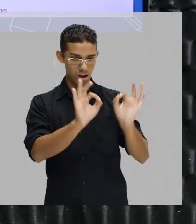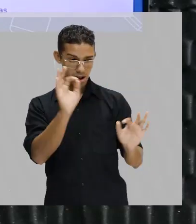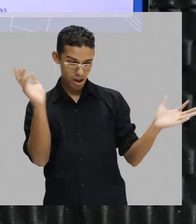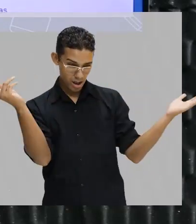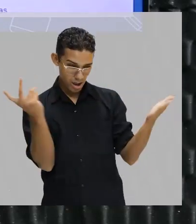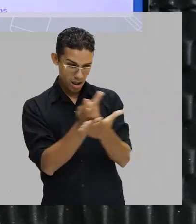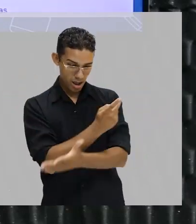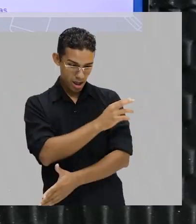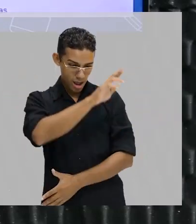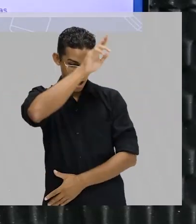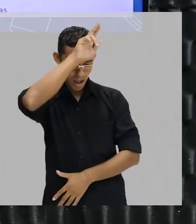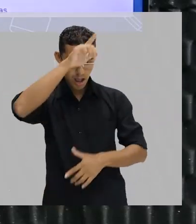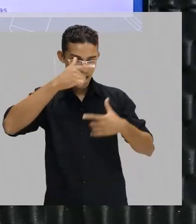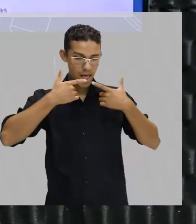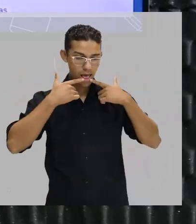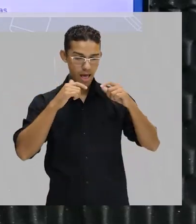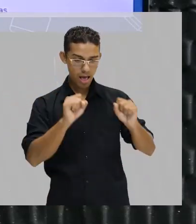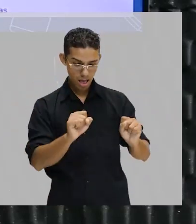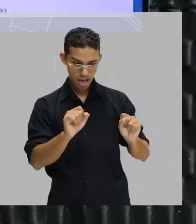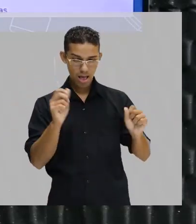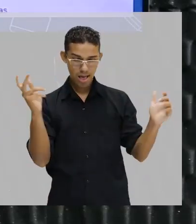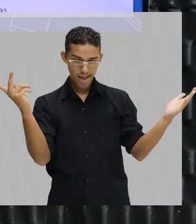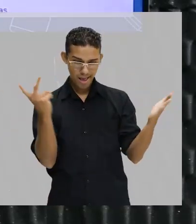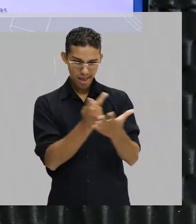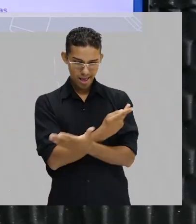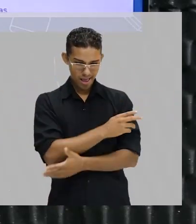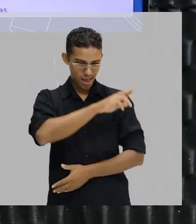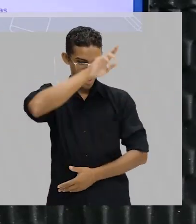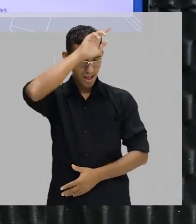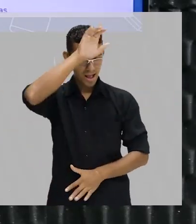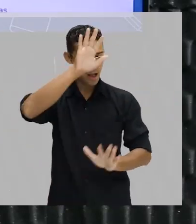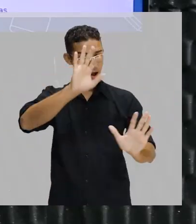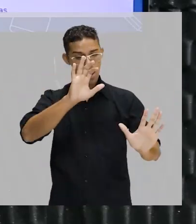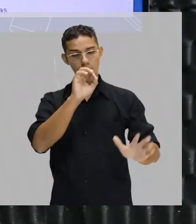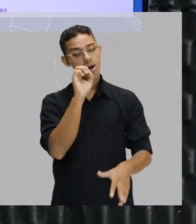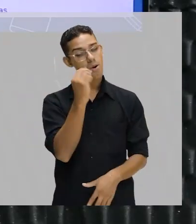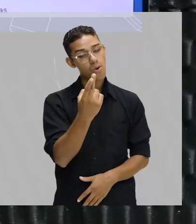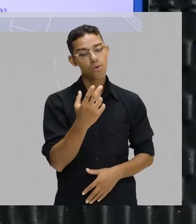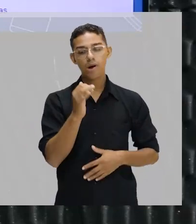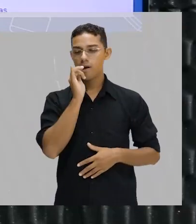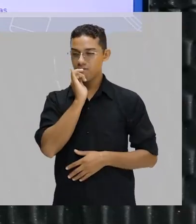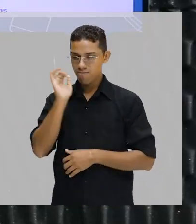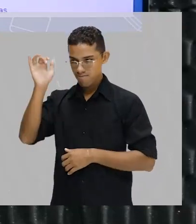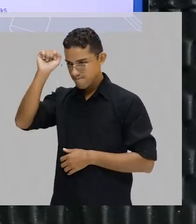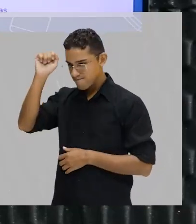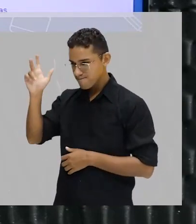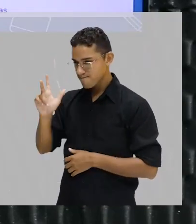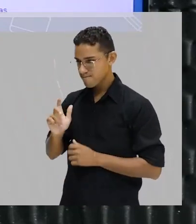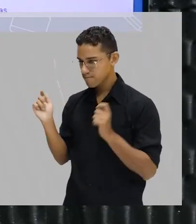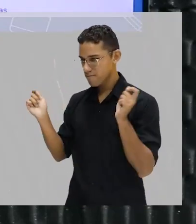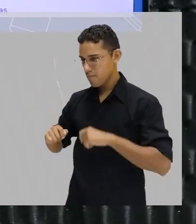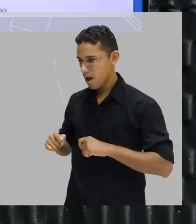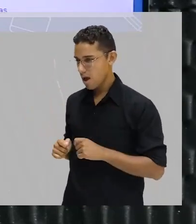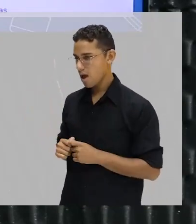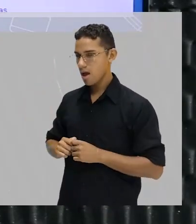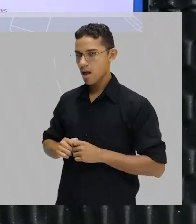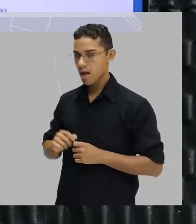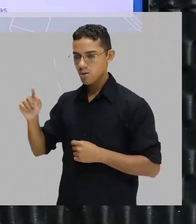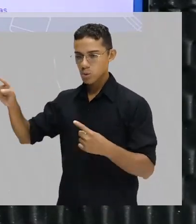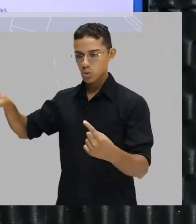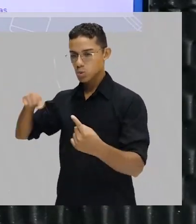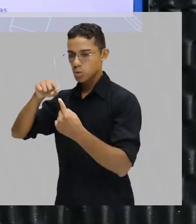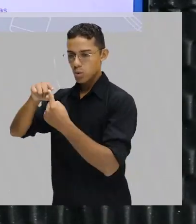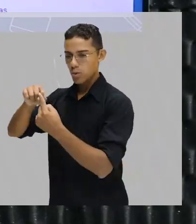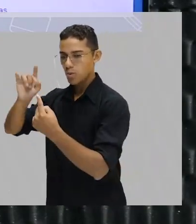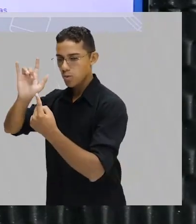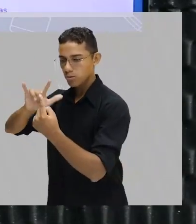um erro linguístico, usou ali um vício de linguagem, ou vocês acham que é utilizado como um recurso estilístico? Vamos ver essa aqui